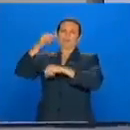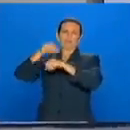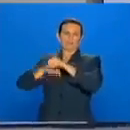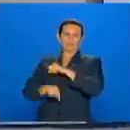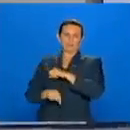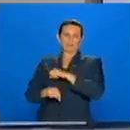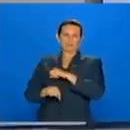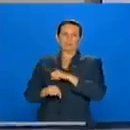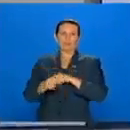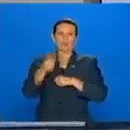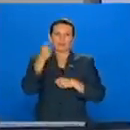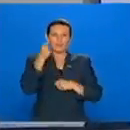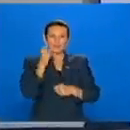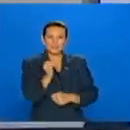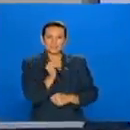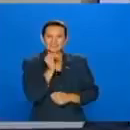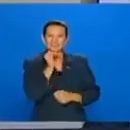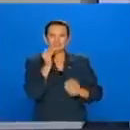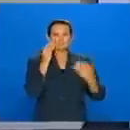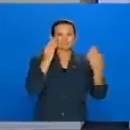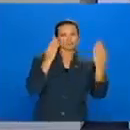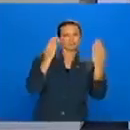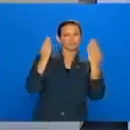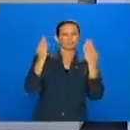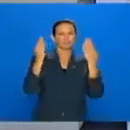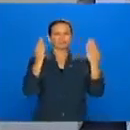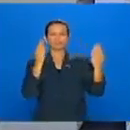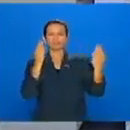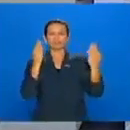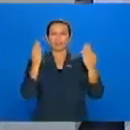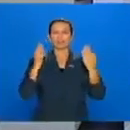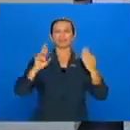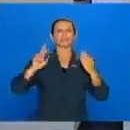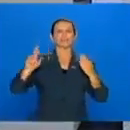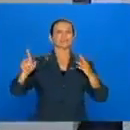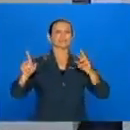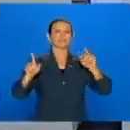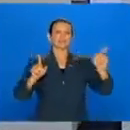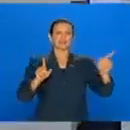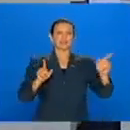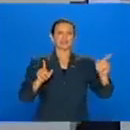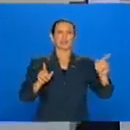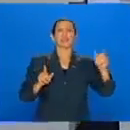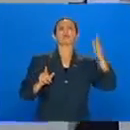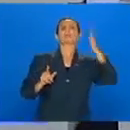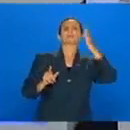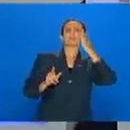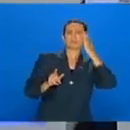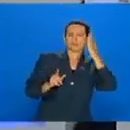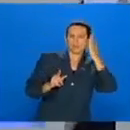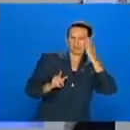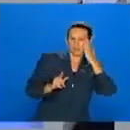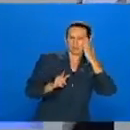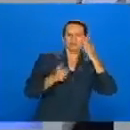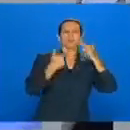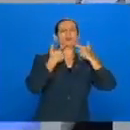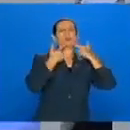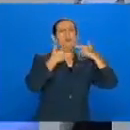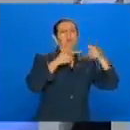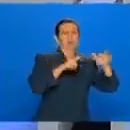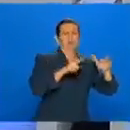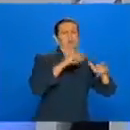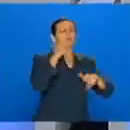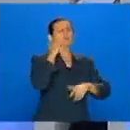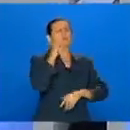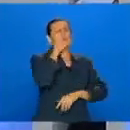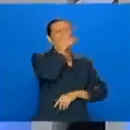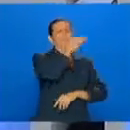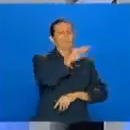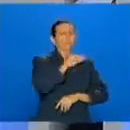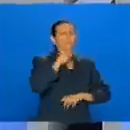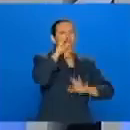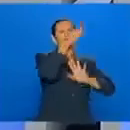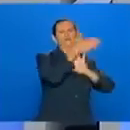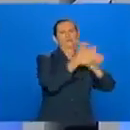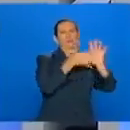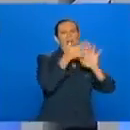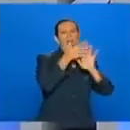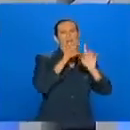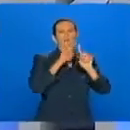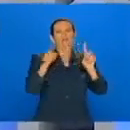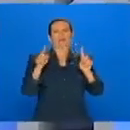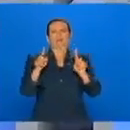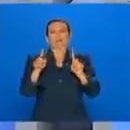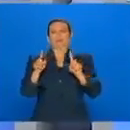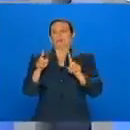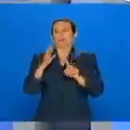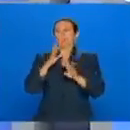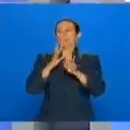Então, com esse exemplo, percebemos a diferença entre saber uma língua e conhecer a estrutura de uma língua. É